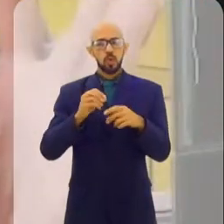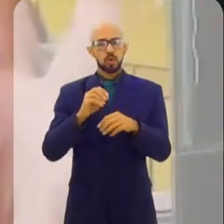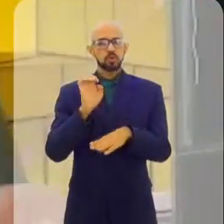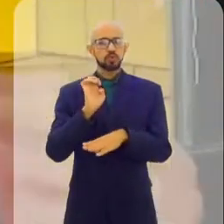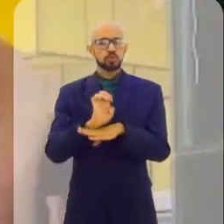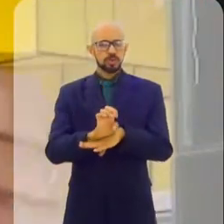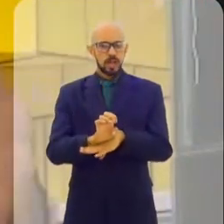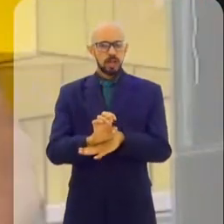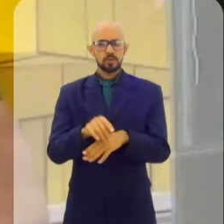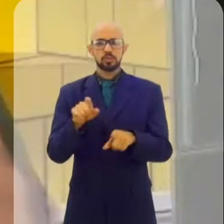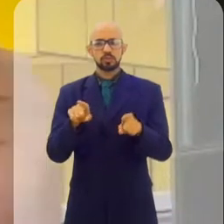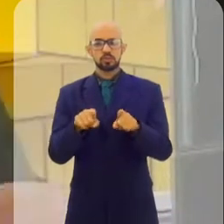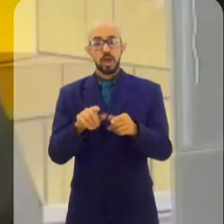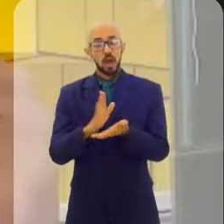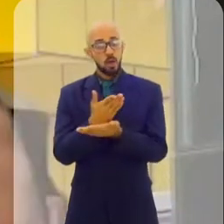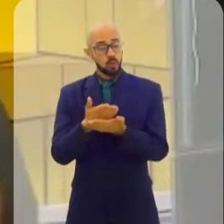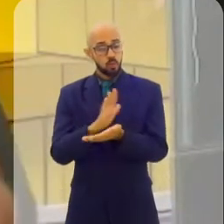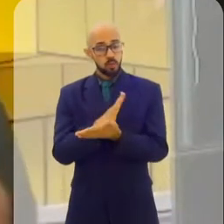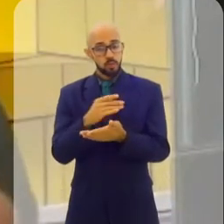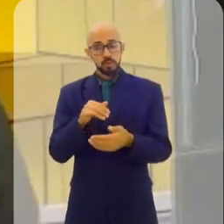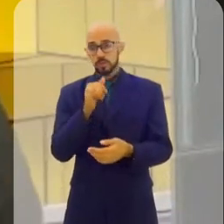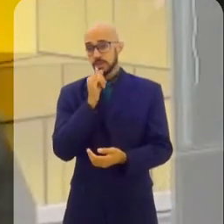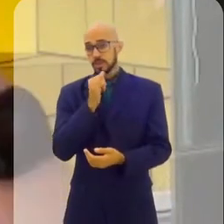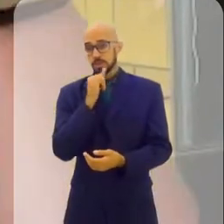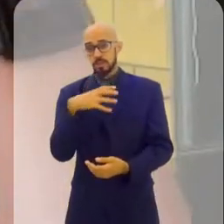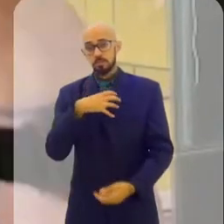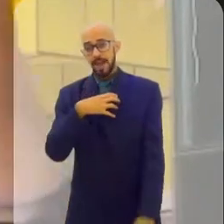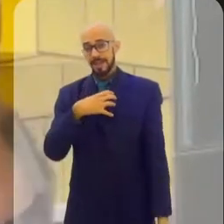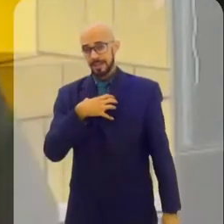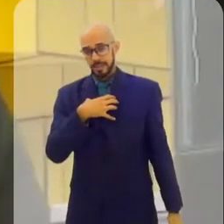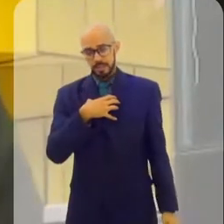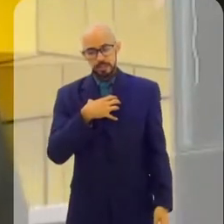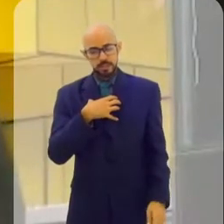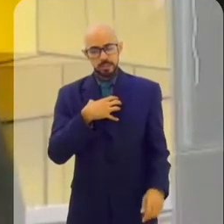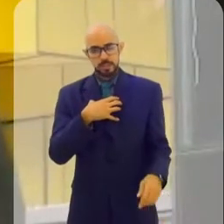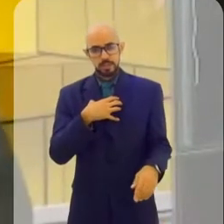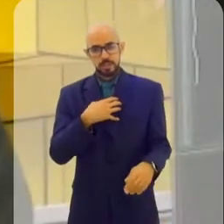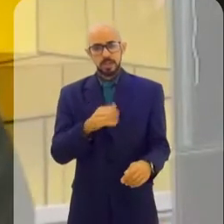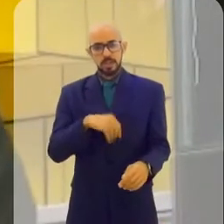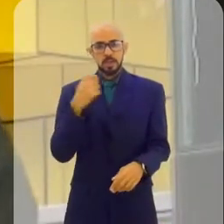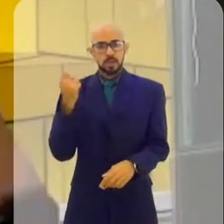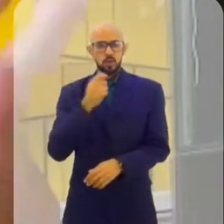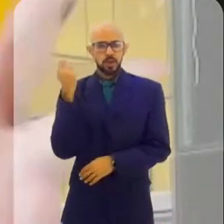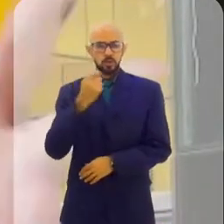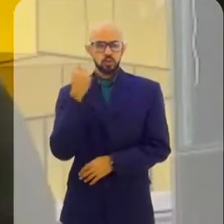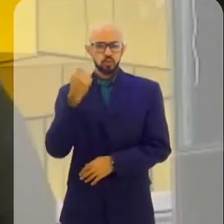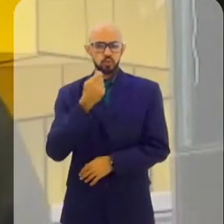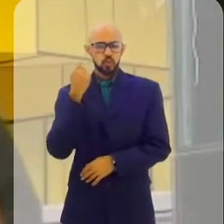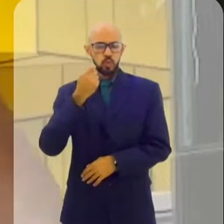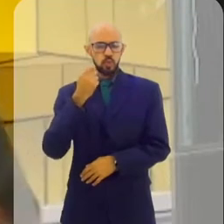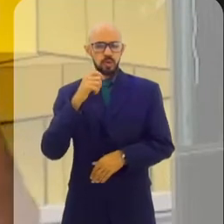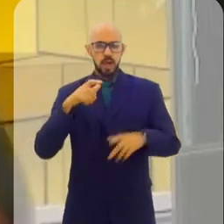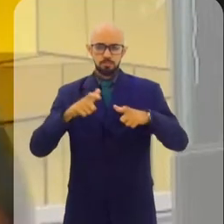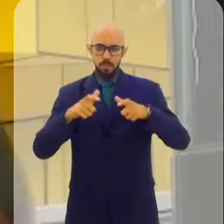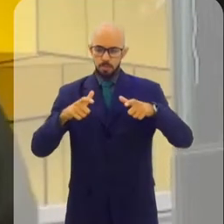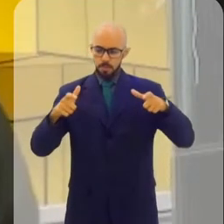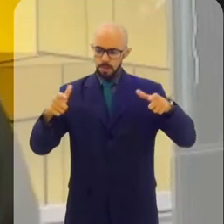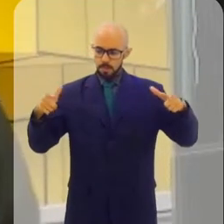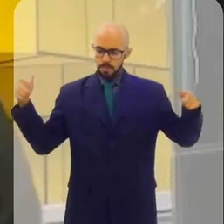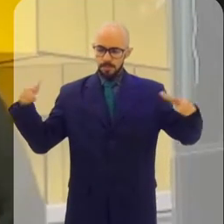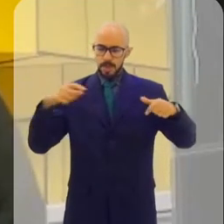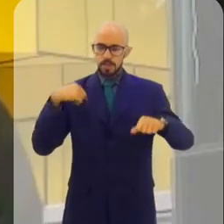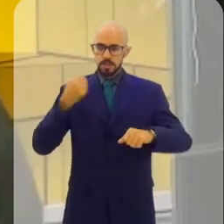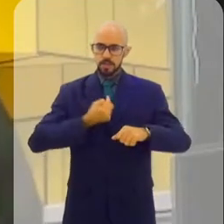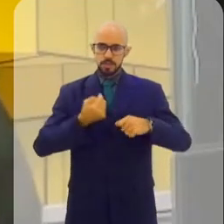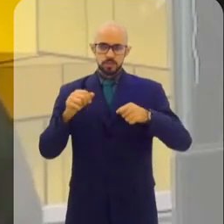os estados e alguns estados que se destacaram, inclusive, por exemplo, Bahia, a Rio Grande do Sul, que tem crescido e tal.